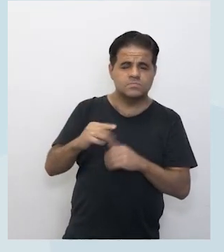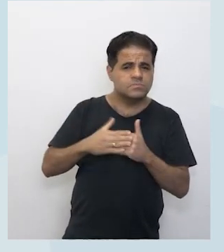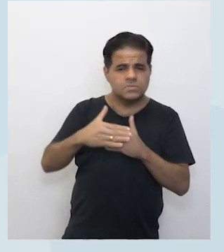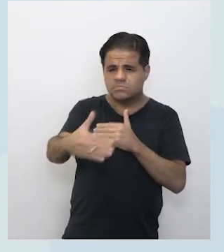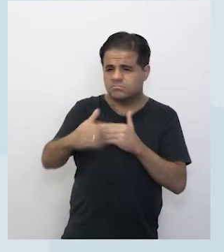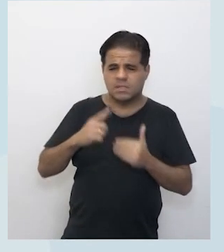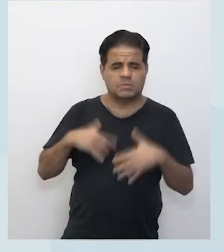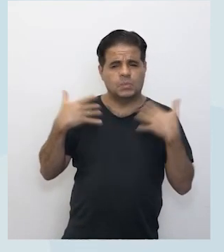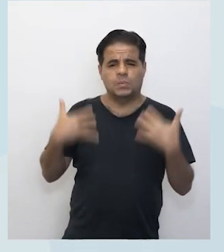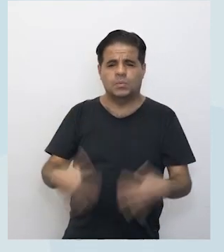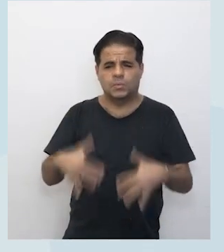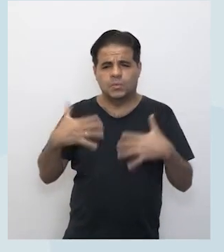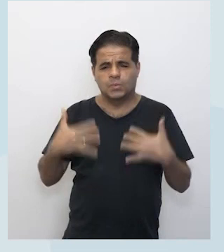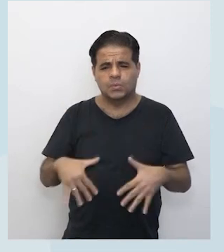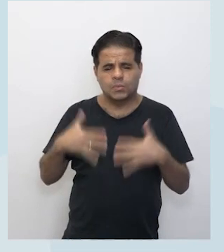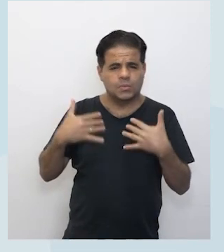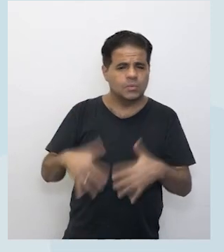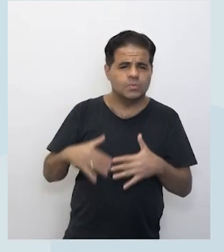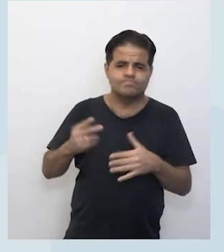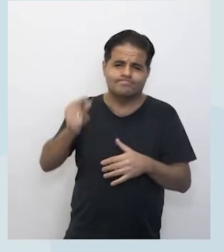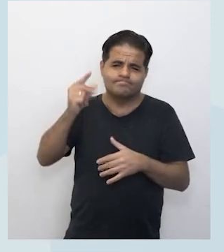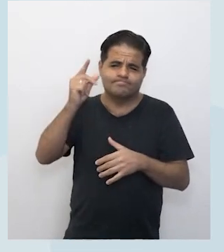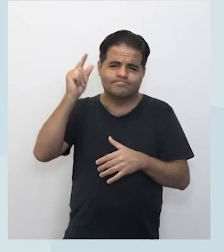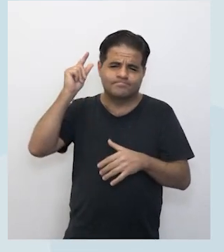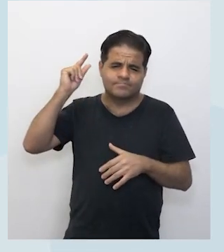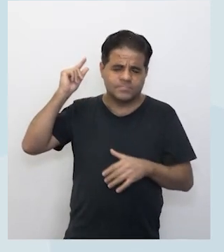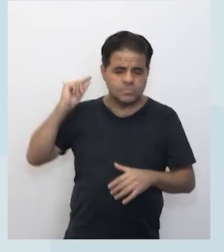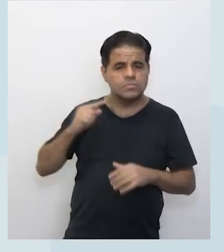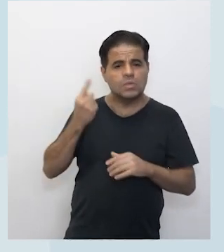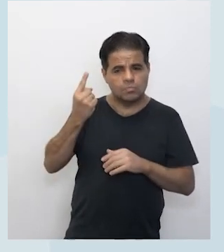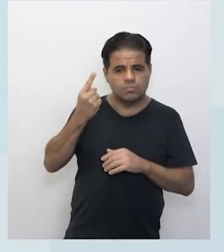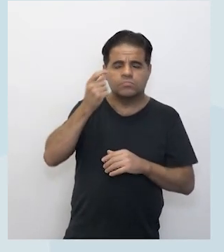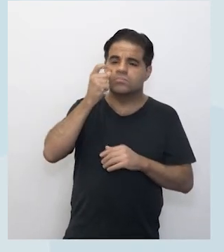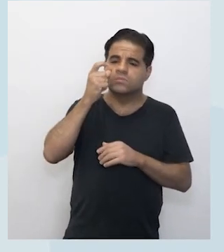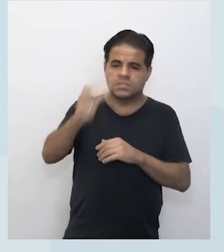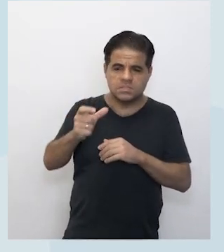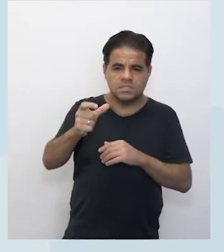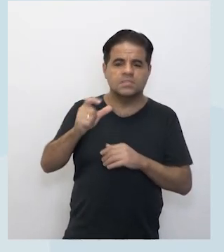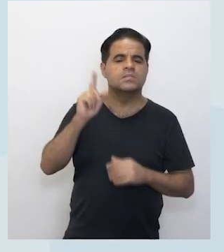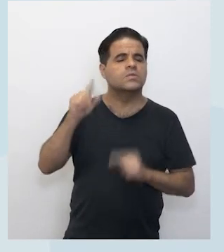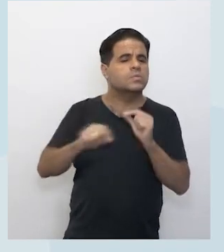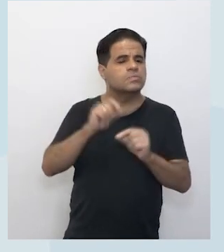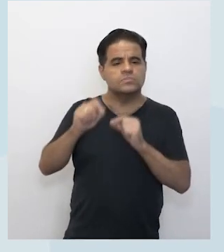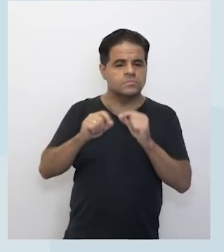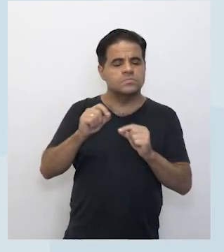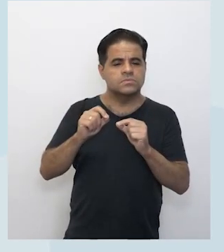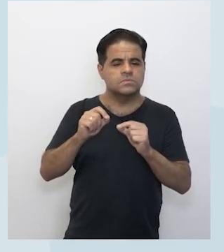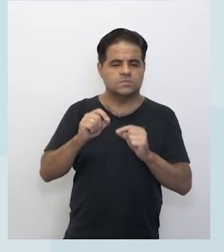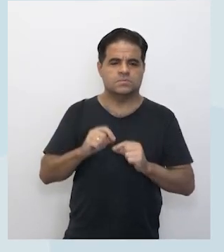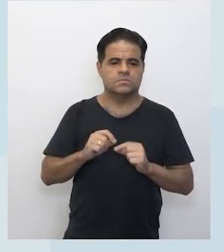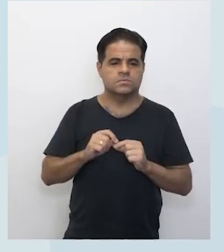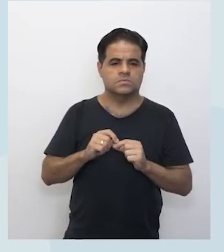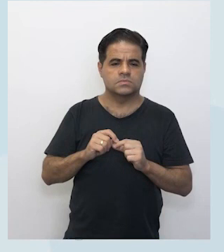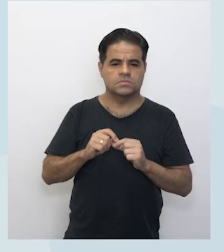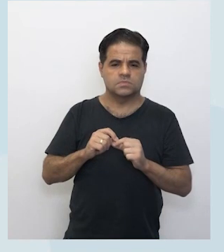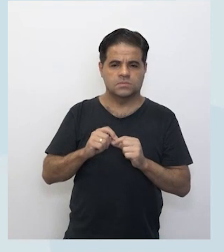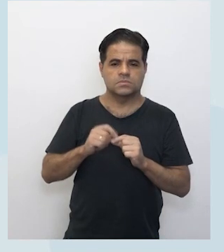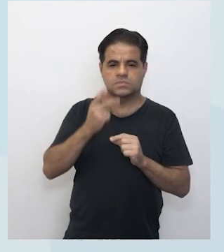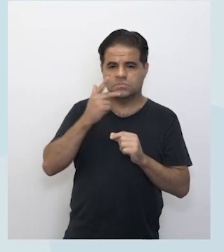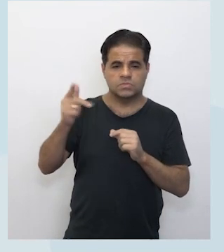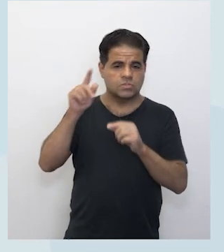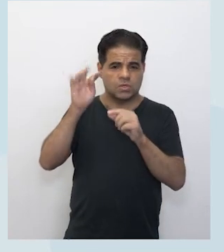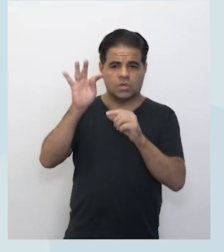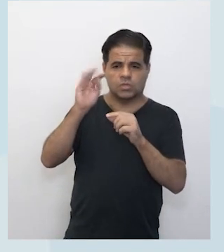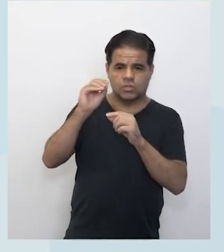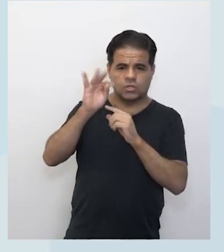tem bastante sítios mais antigos. E um bem interessante é o Toca da Tirapeia, aqui,